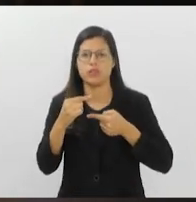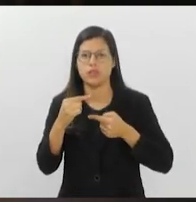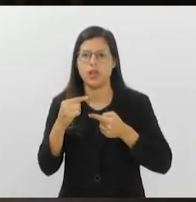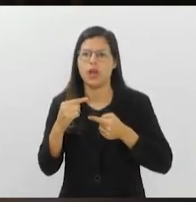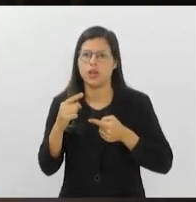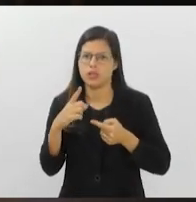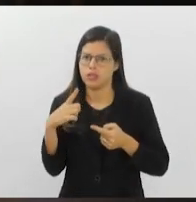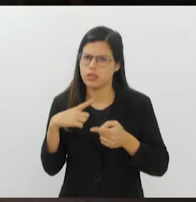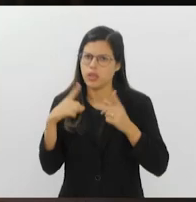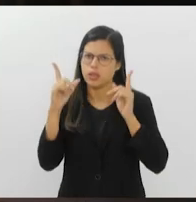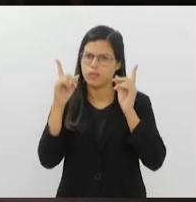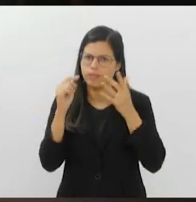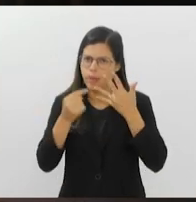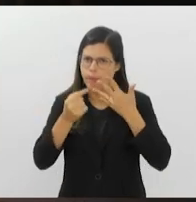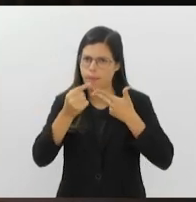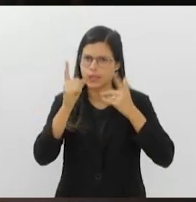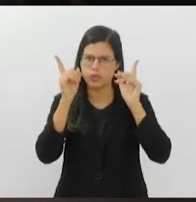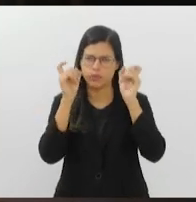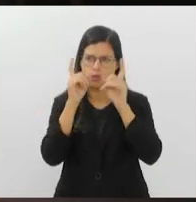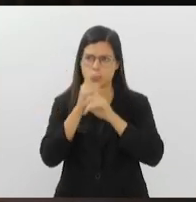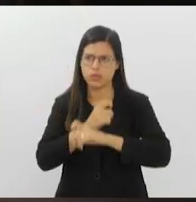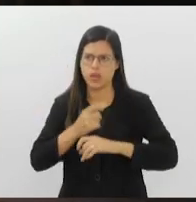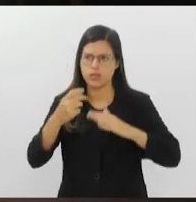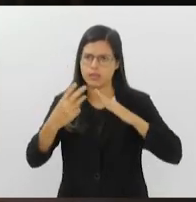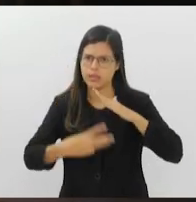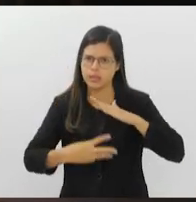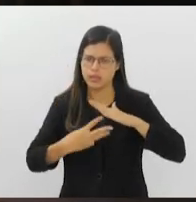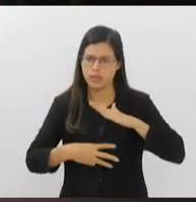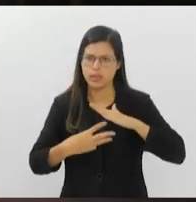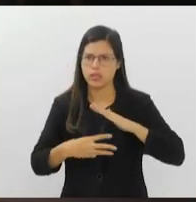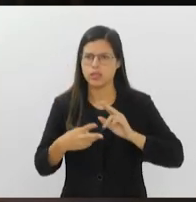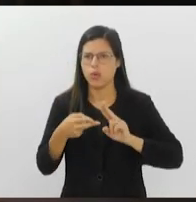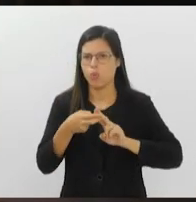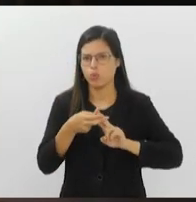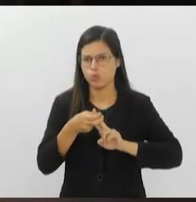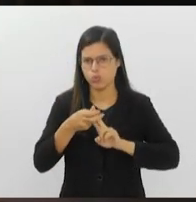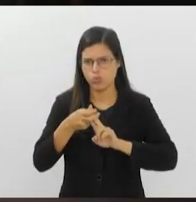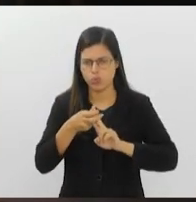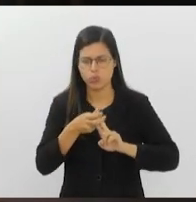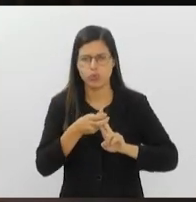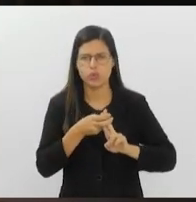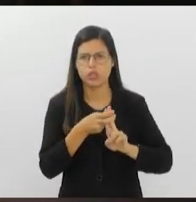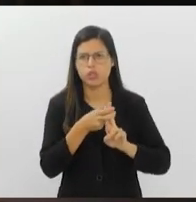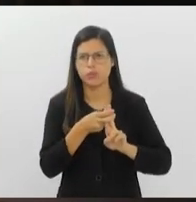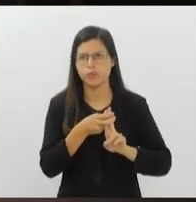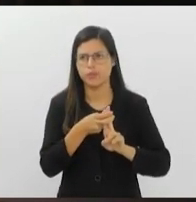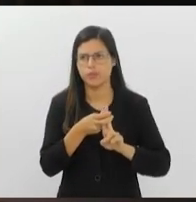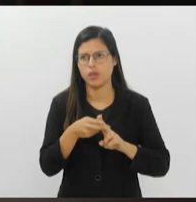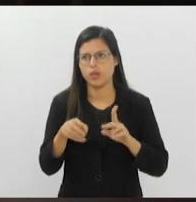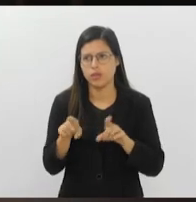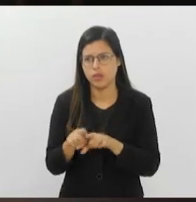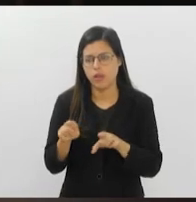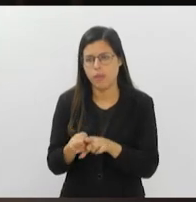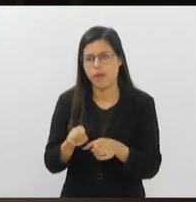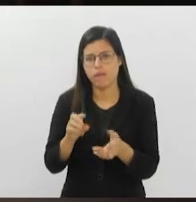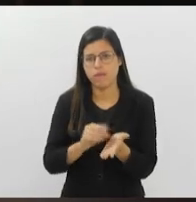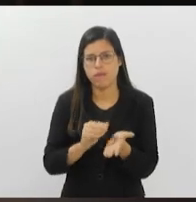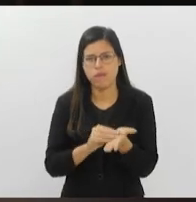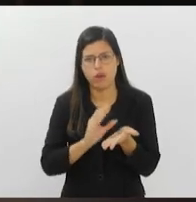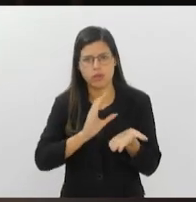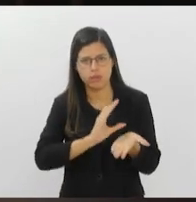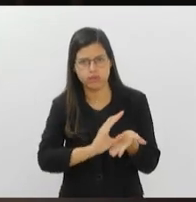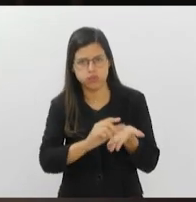muitas dificuldades. Essa terceirização maciça do SUS, né, o desfinanciamento do SUS,